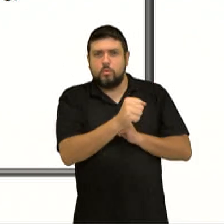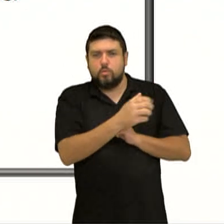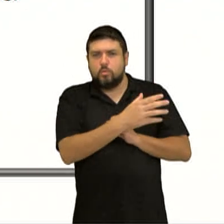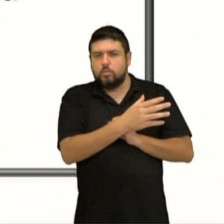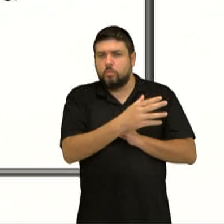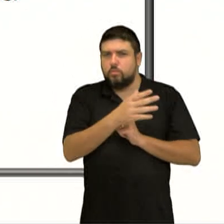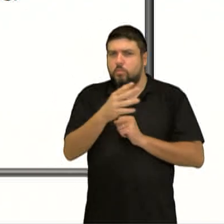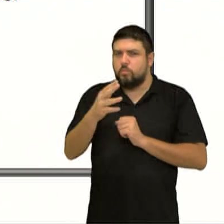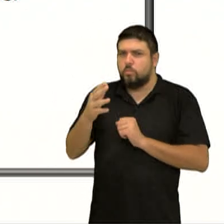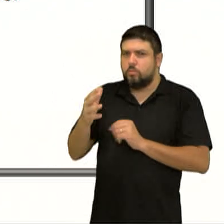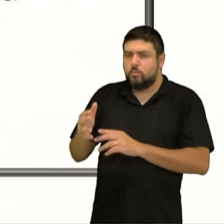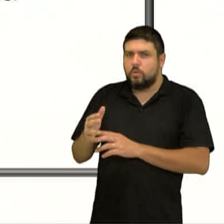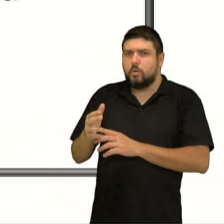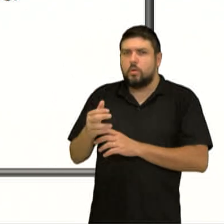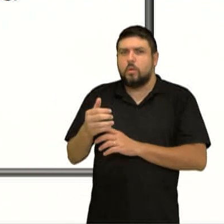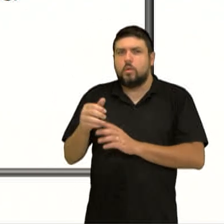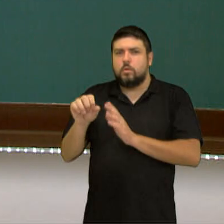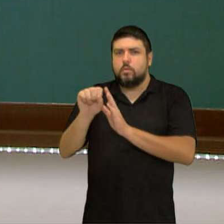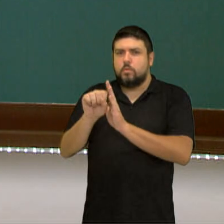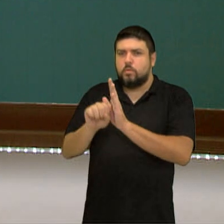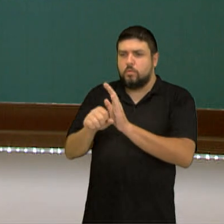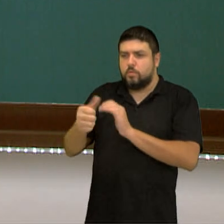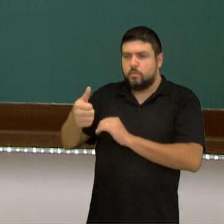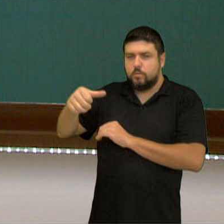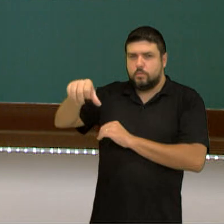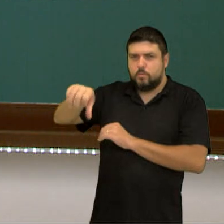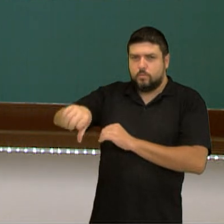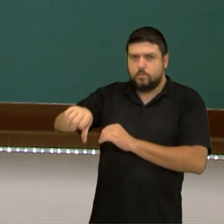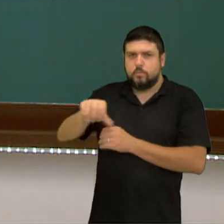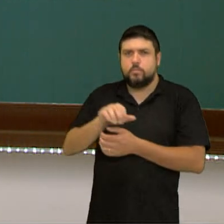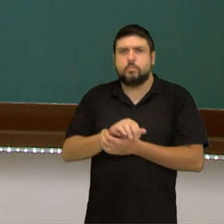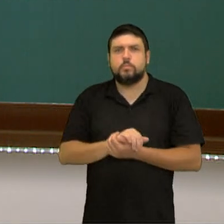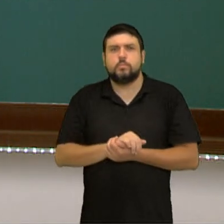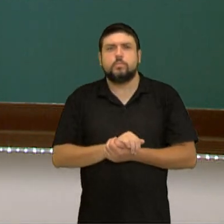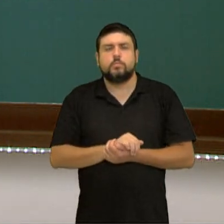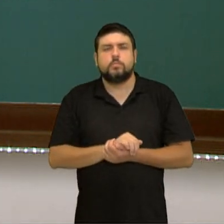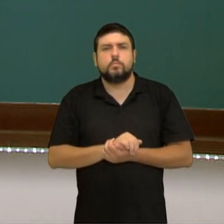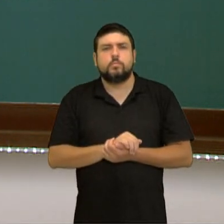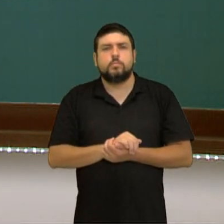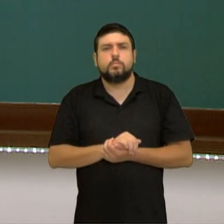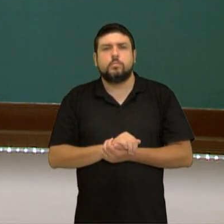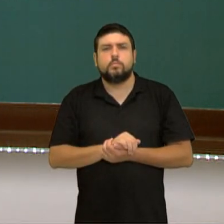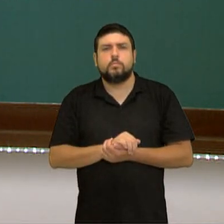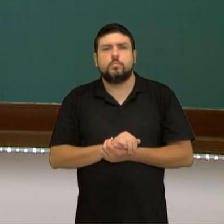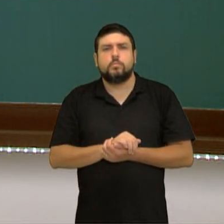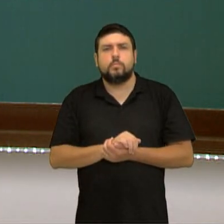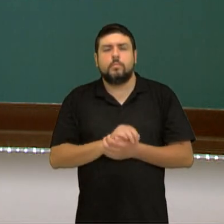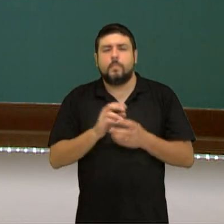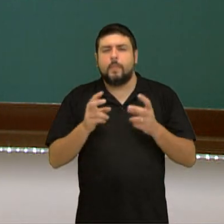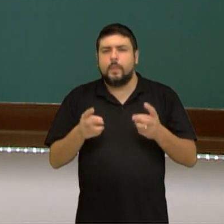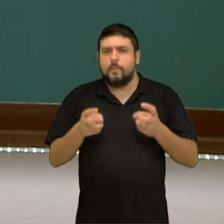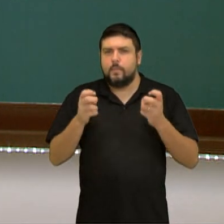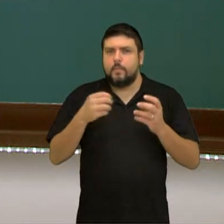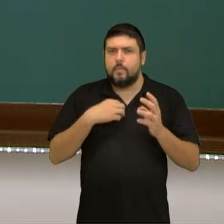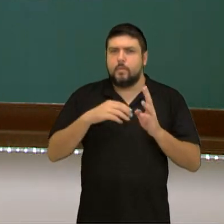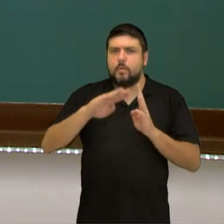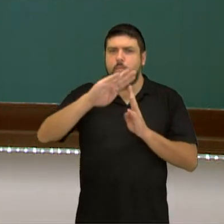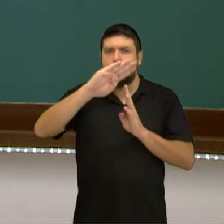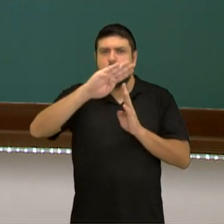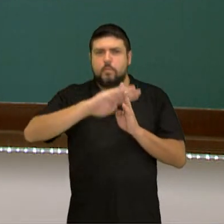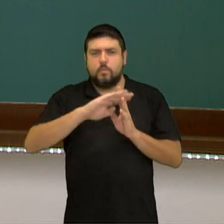décadas do século XIX. Então, veja, o barroco europeu, ele começa no século